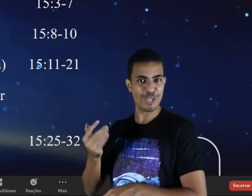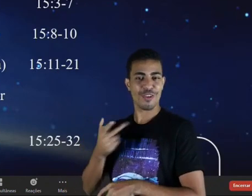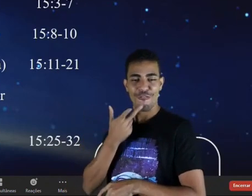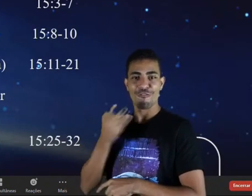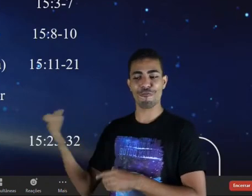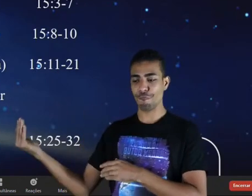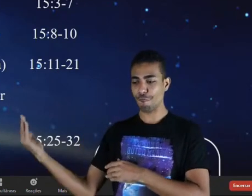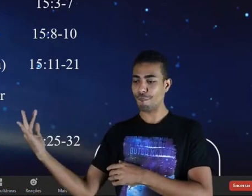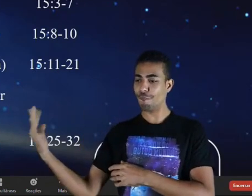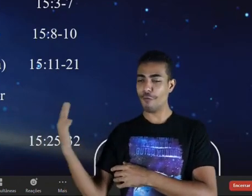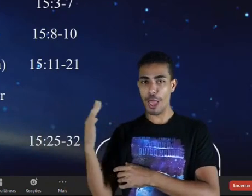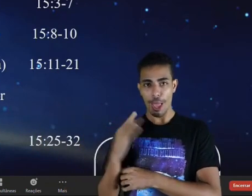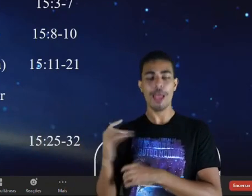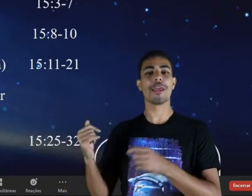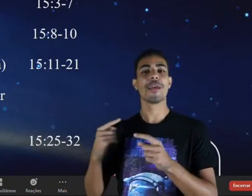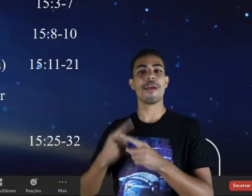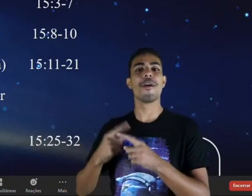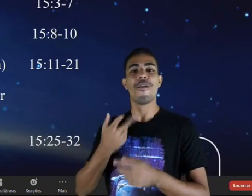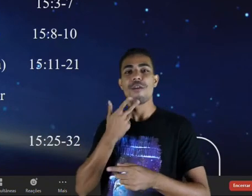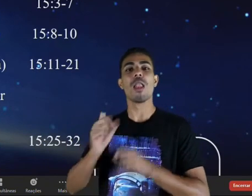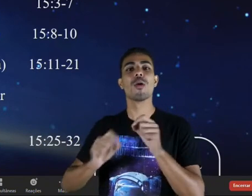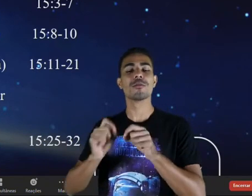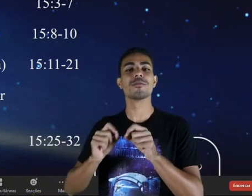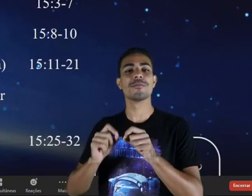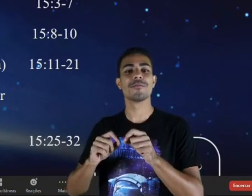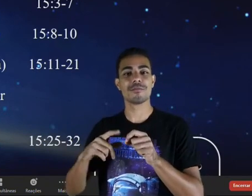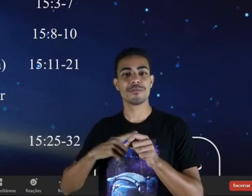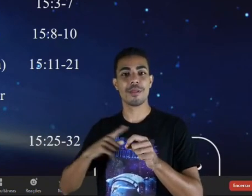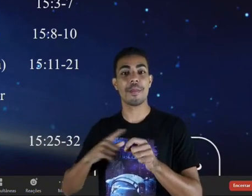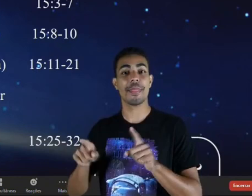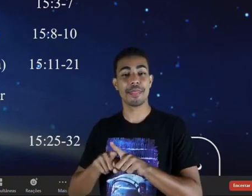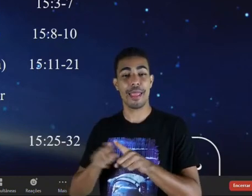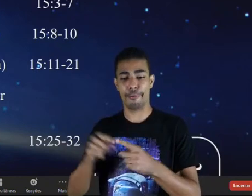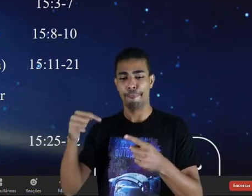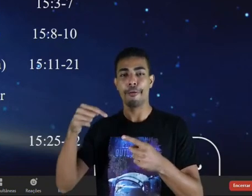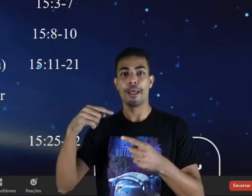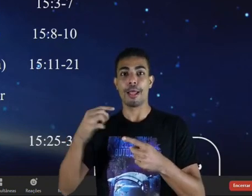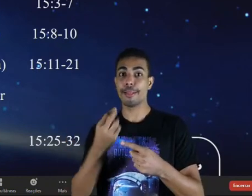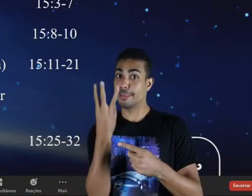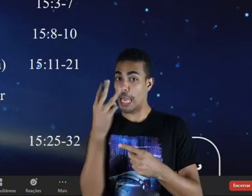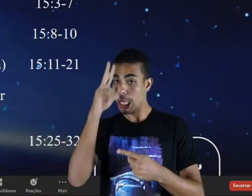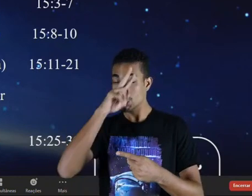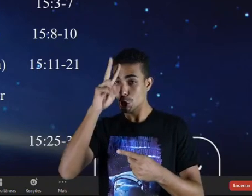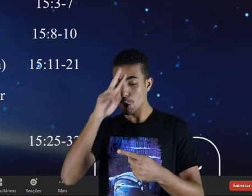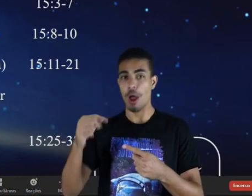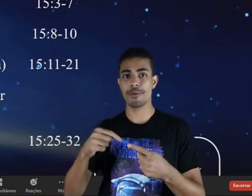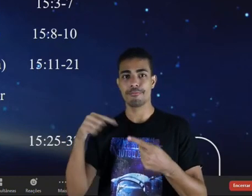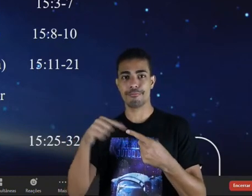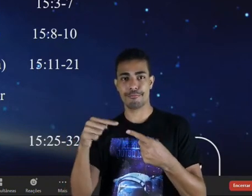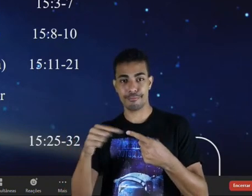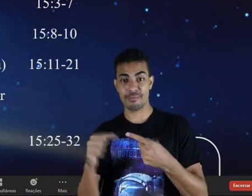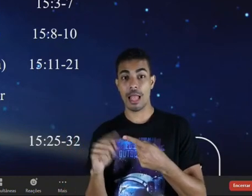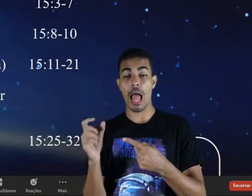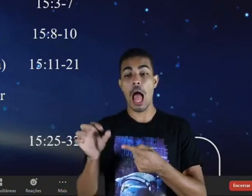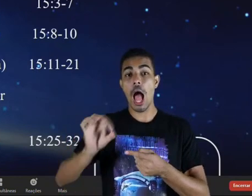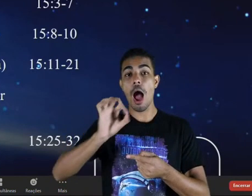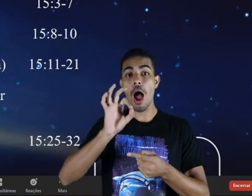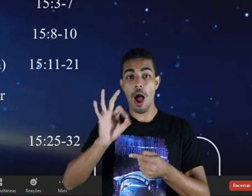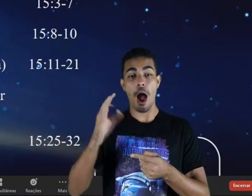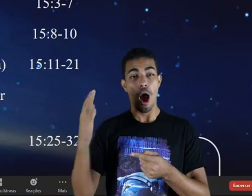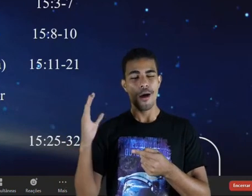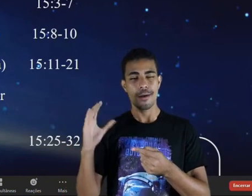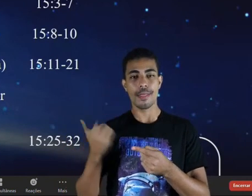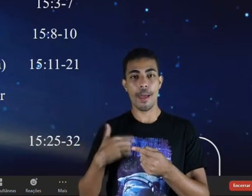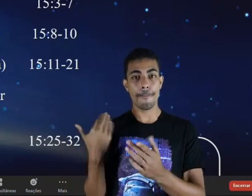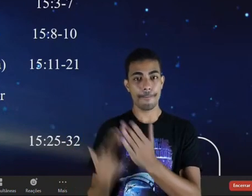a realidade de alguém perdido fora do aprisco. A parábola da moeda perdida, que mostra a realidade de alguém perdido dentro de